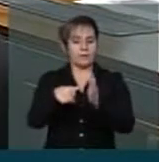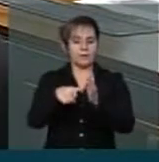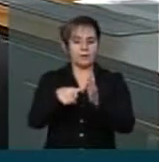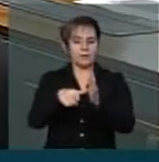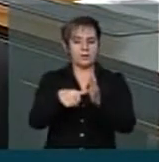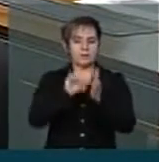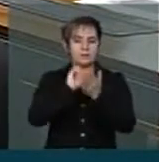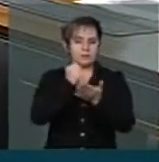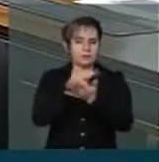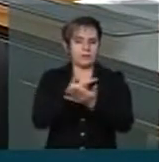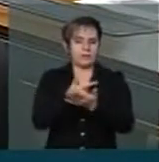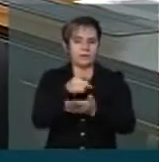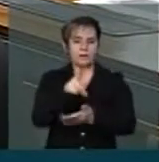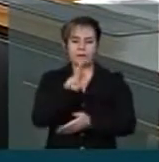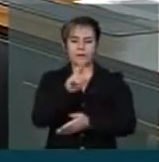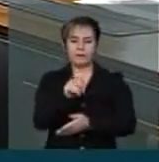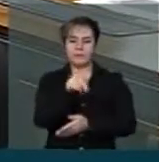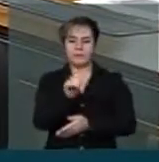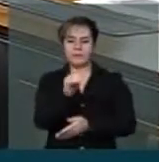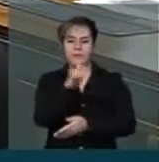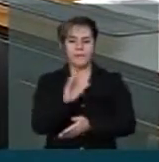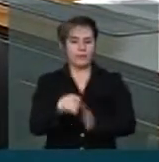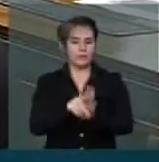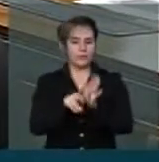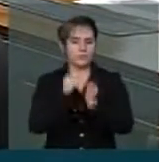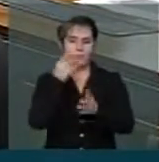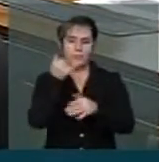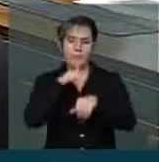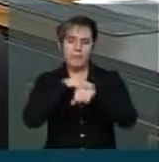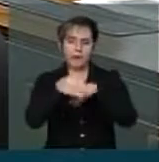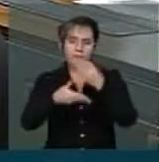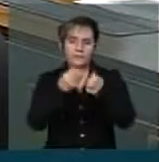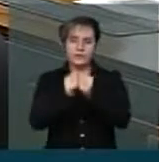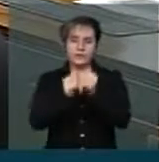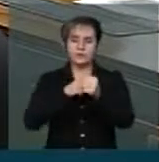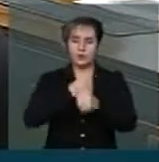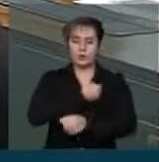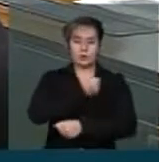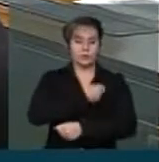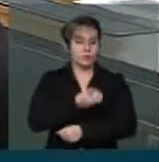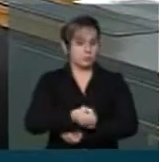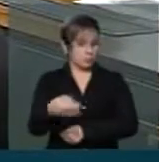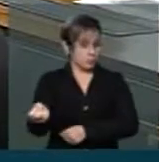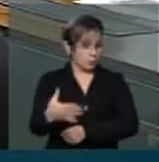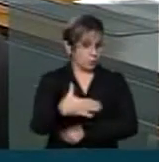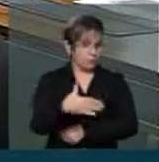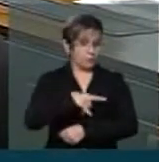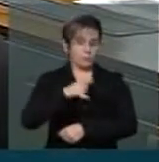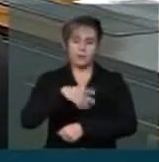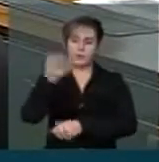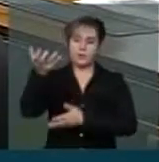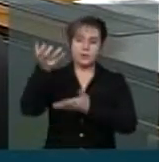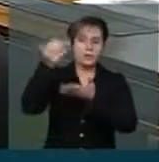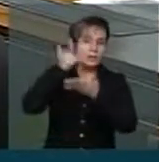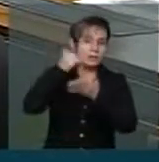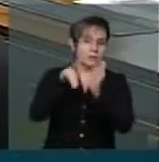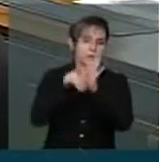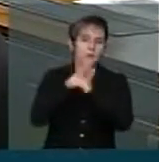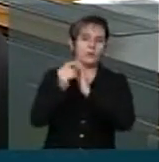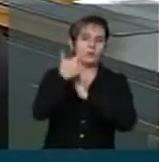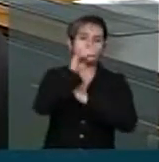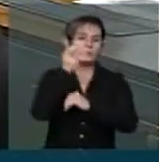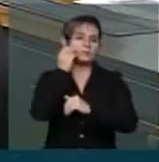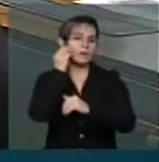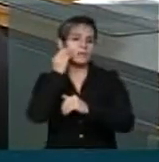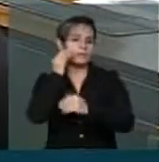falando entre os usuários da mesma companhia telefônica, ele gerou um novo número que recebe chamadas de outras operadoras ou de